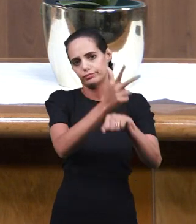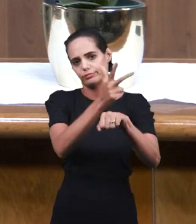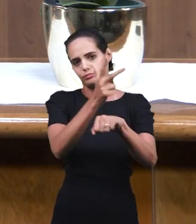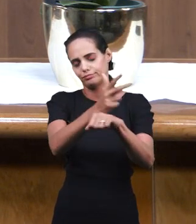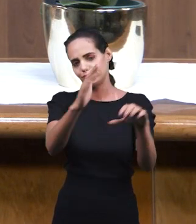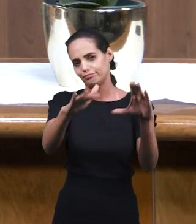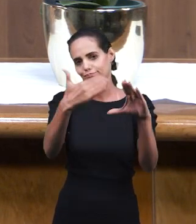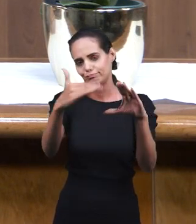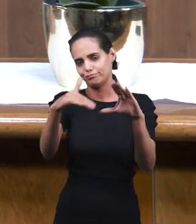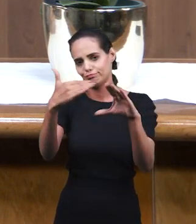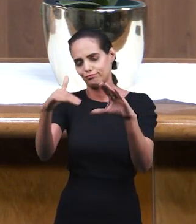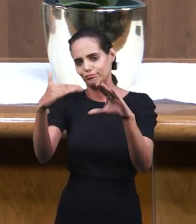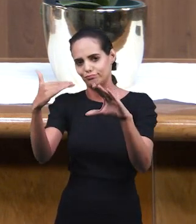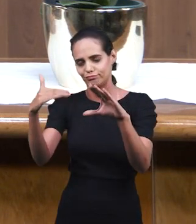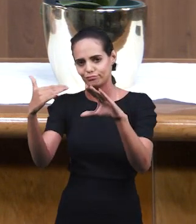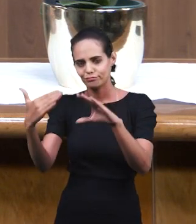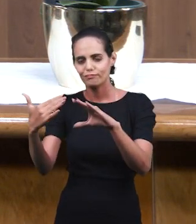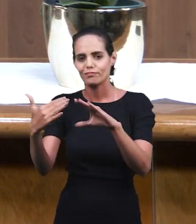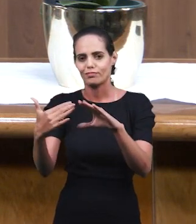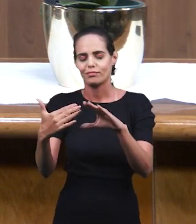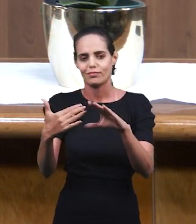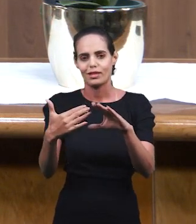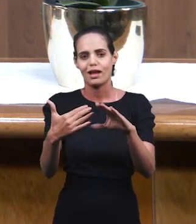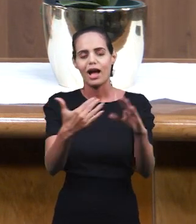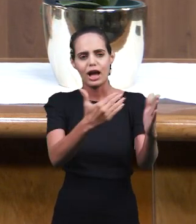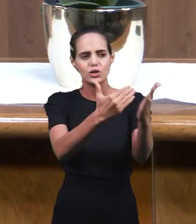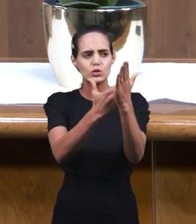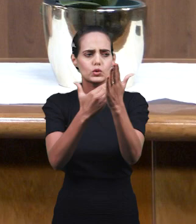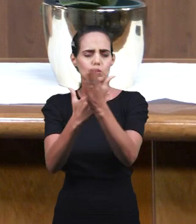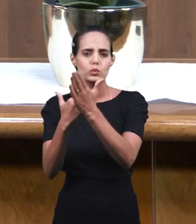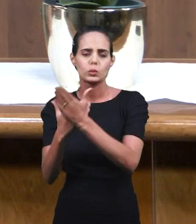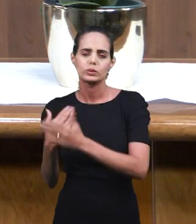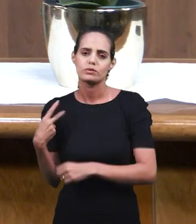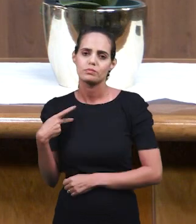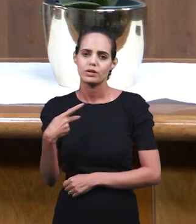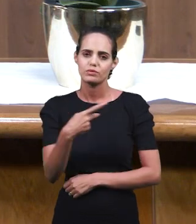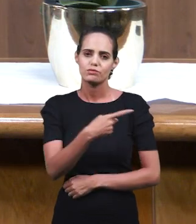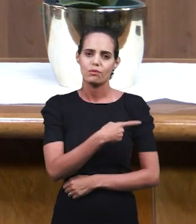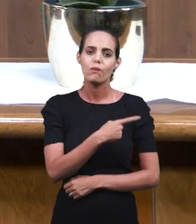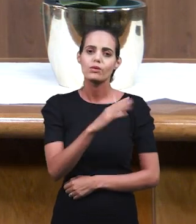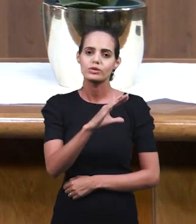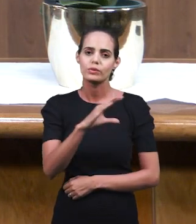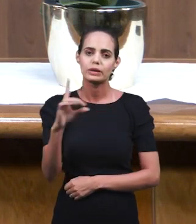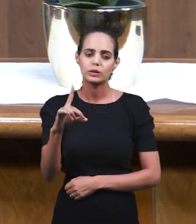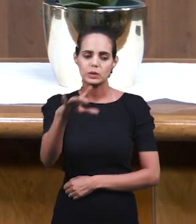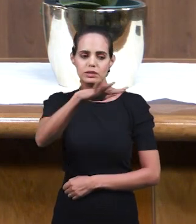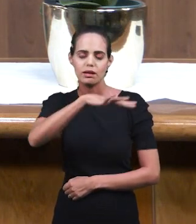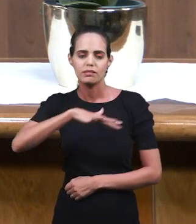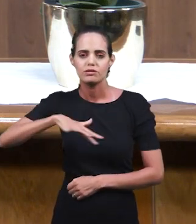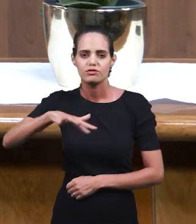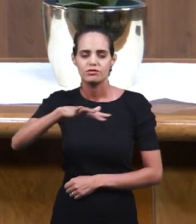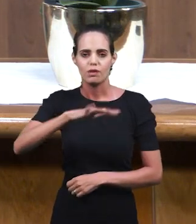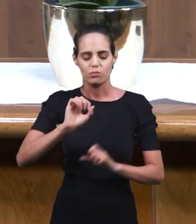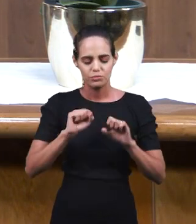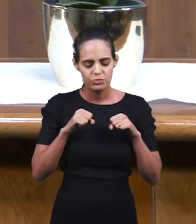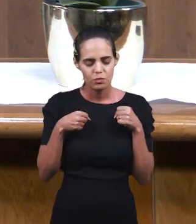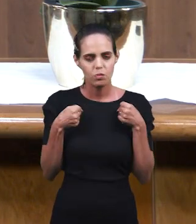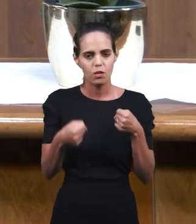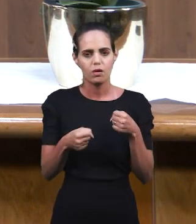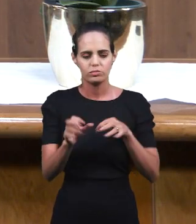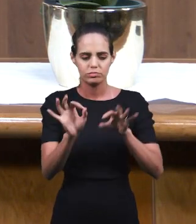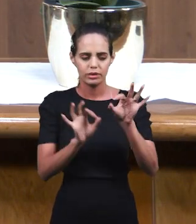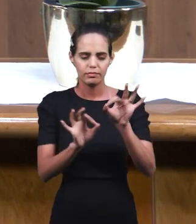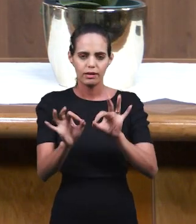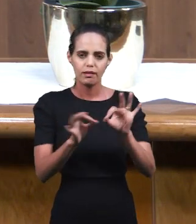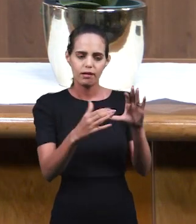ajuda inestimável dos pastores, dos coordenadores de região, que sempre se esforçam no sentido de prepararem o material,